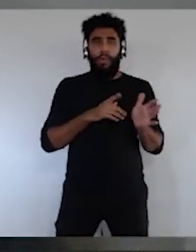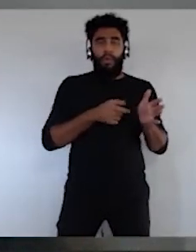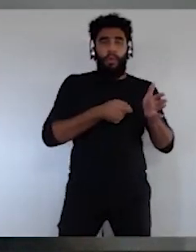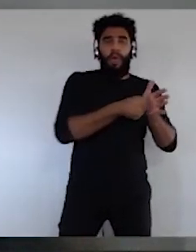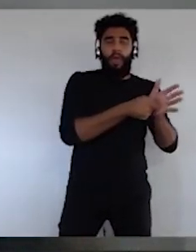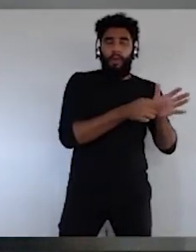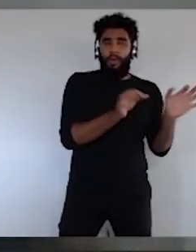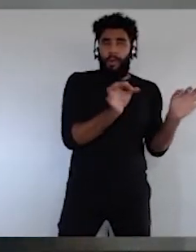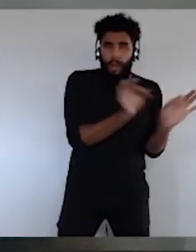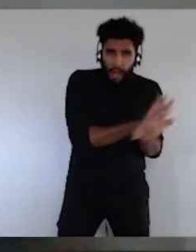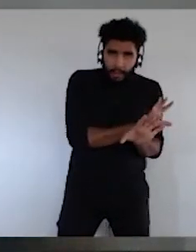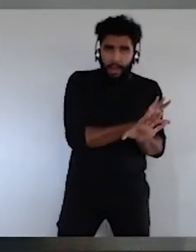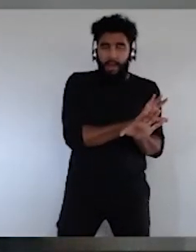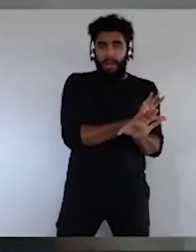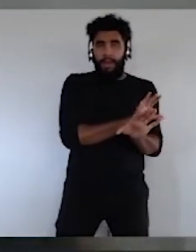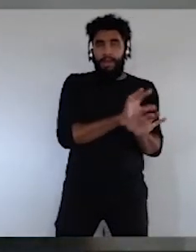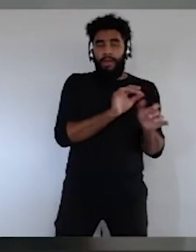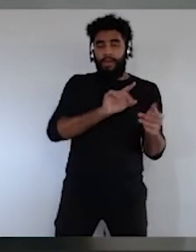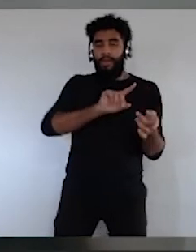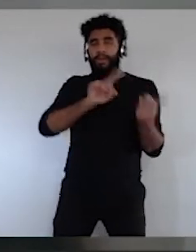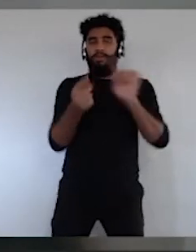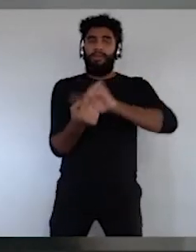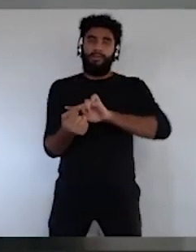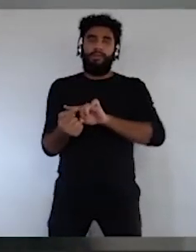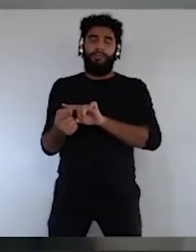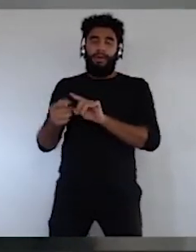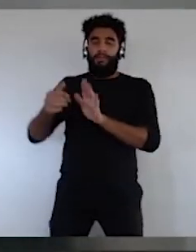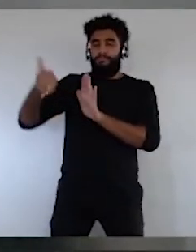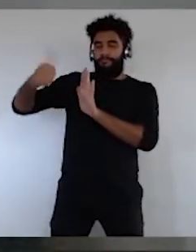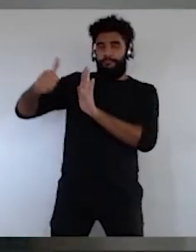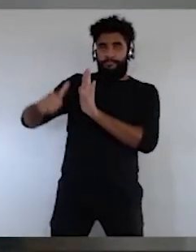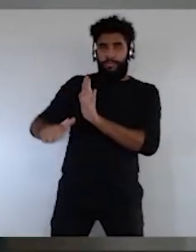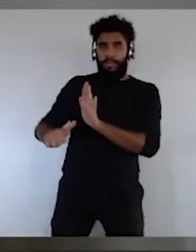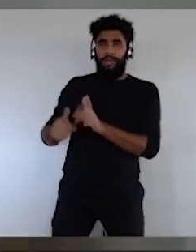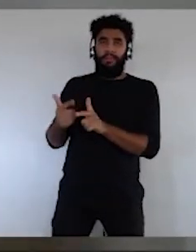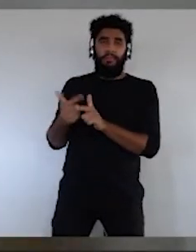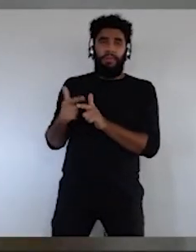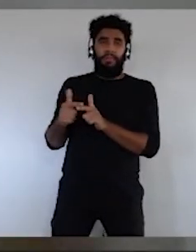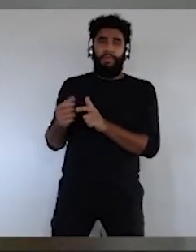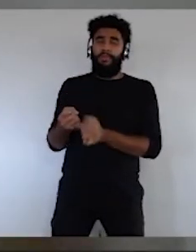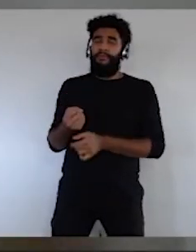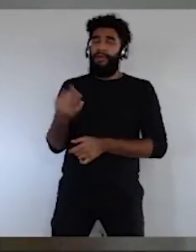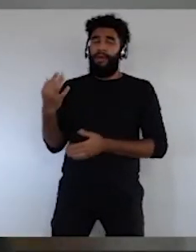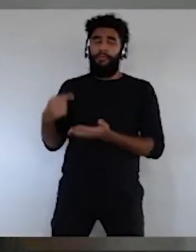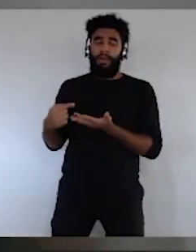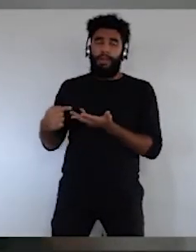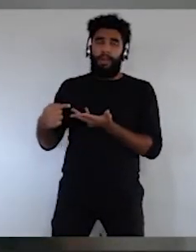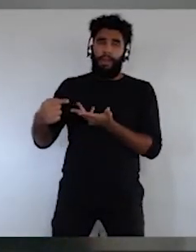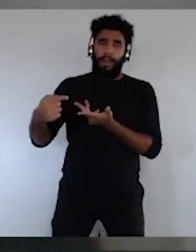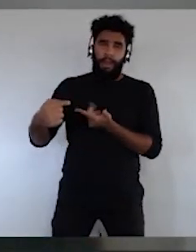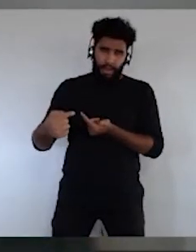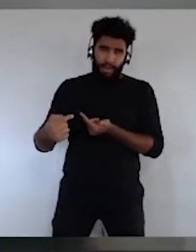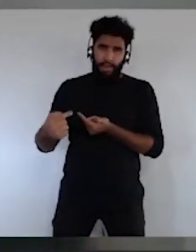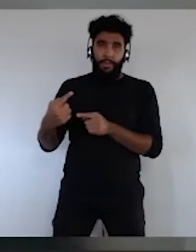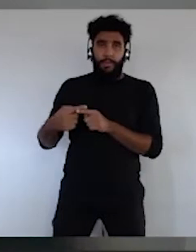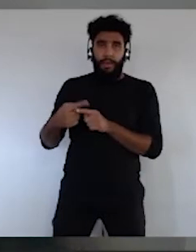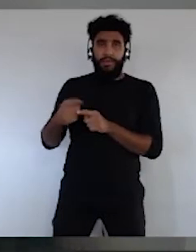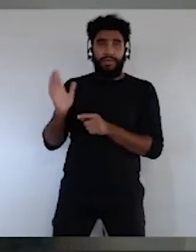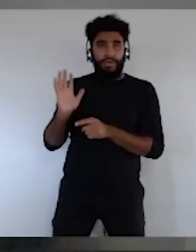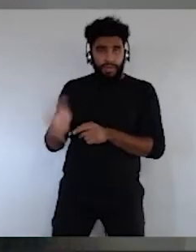de 2019, o relator, o deputado Fábio Tradi, que ela veio no mote, veio